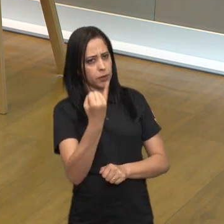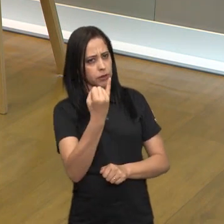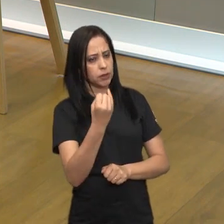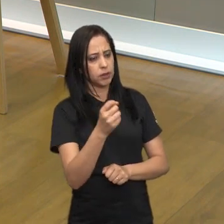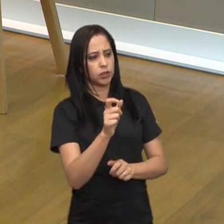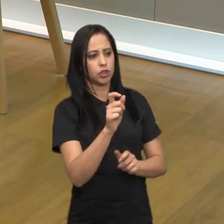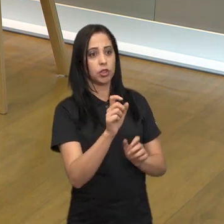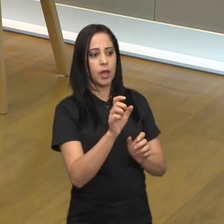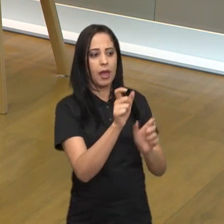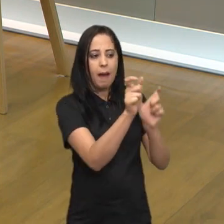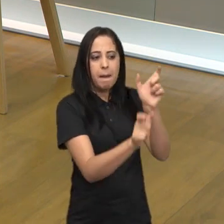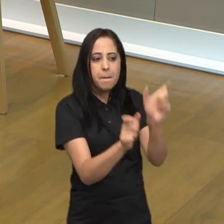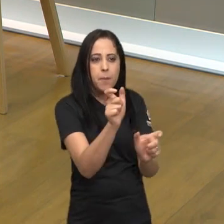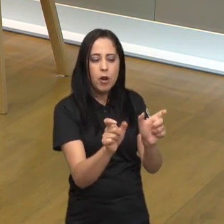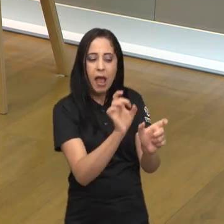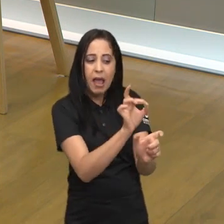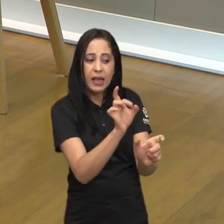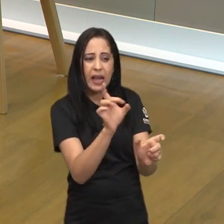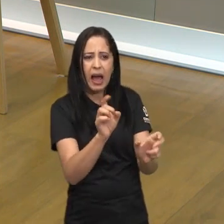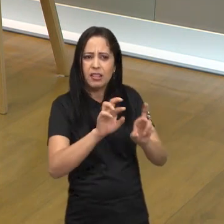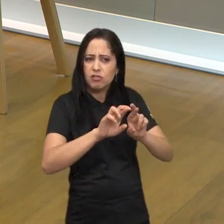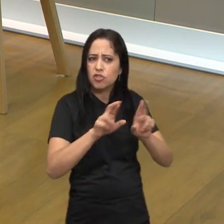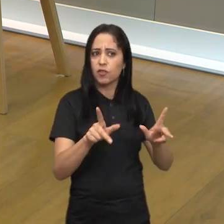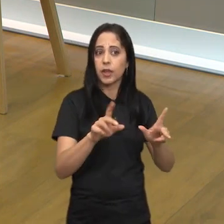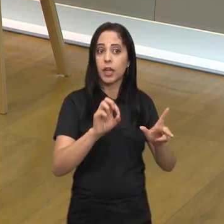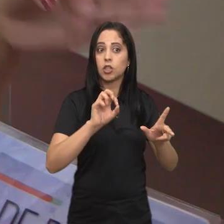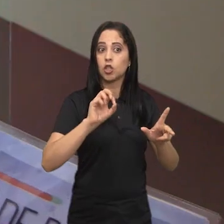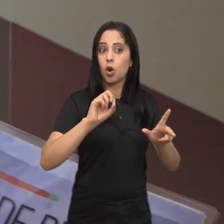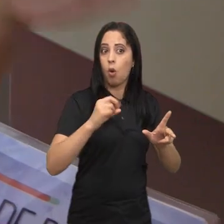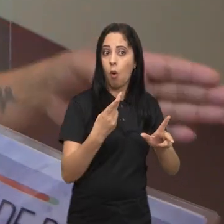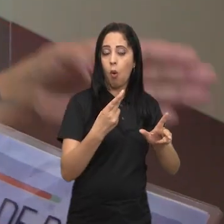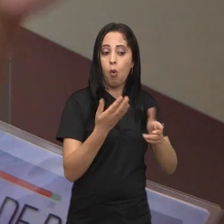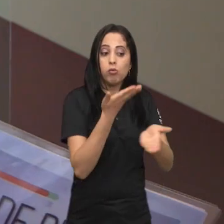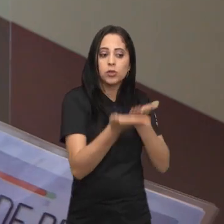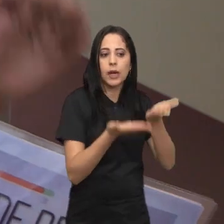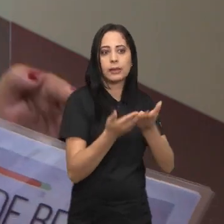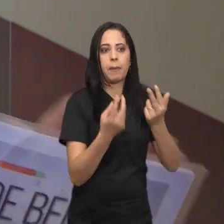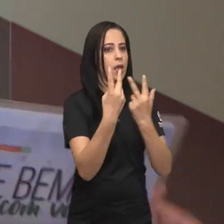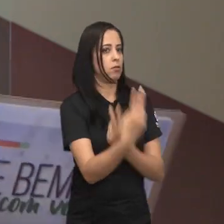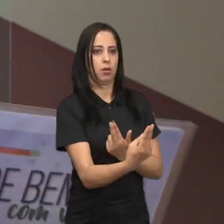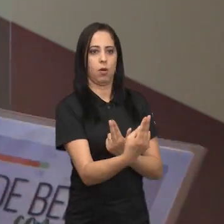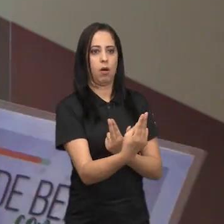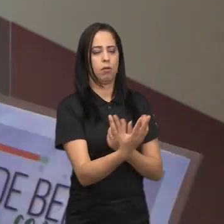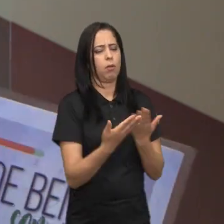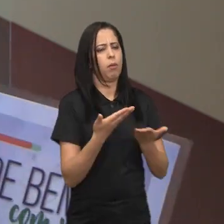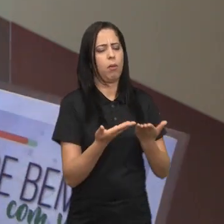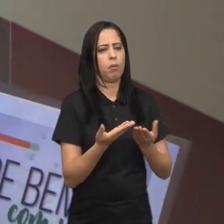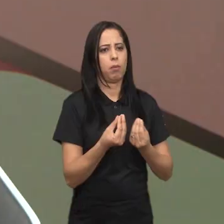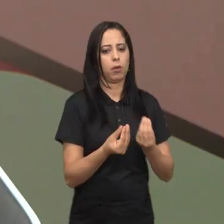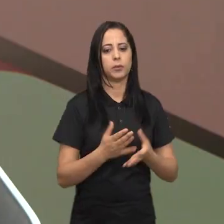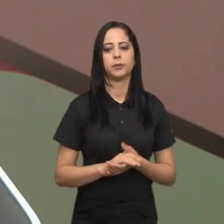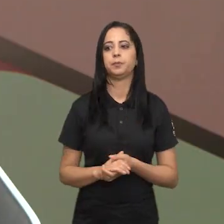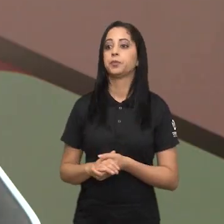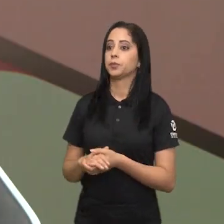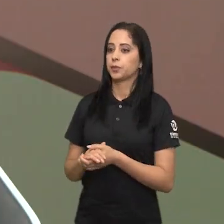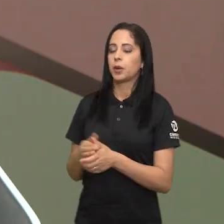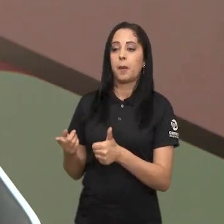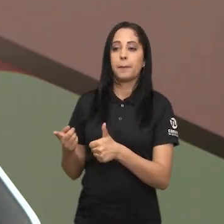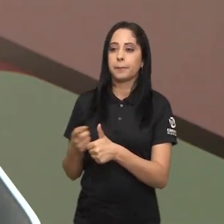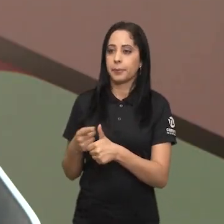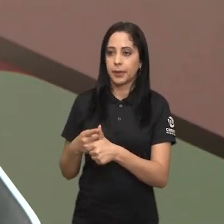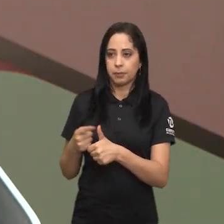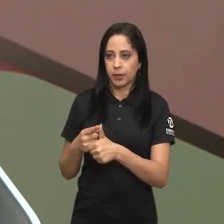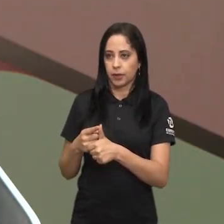é exclusiva de mulher para mulher? É ela que vai pontuar qual que é o tratamento, a dosagem certa do hormônio? Primeiro, assim,